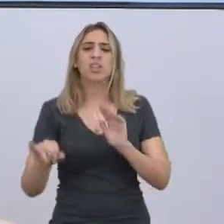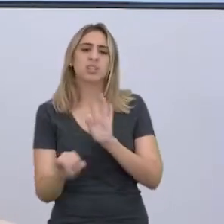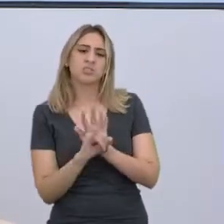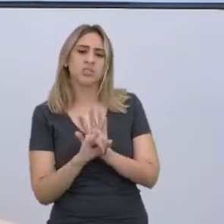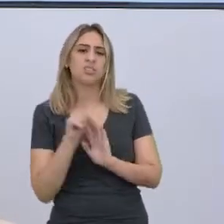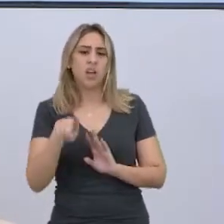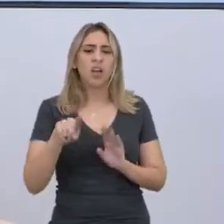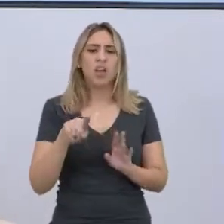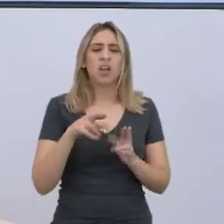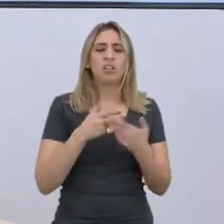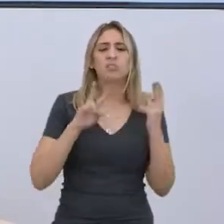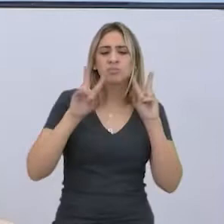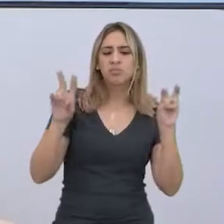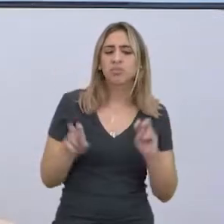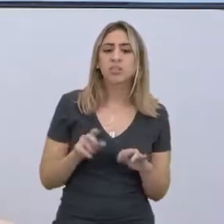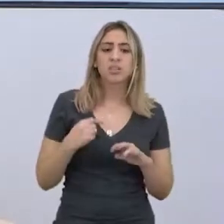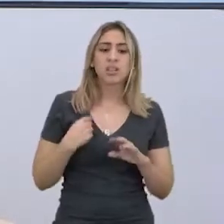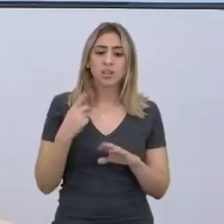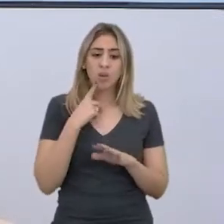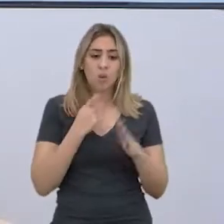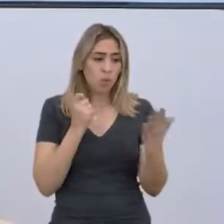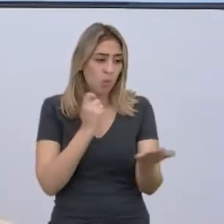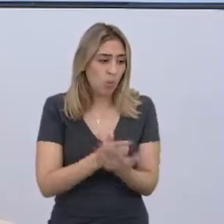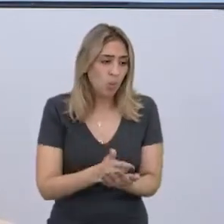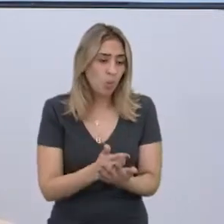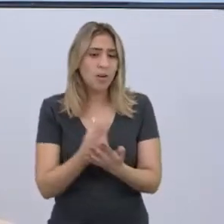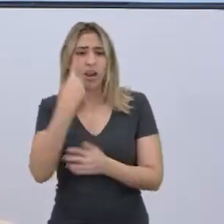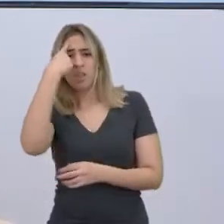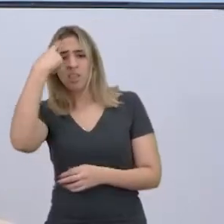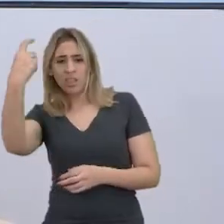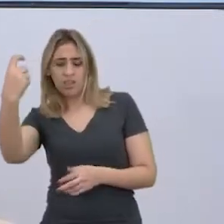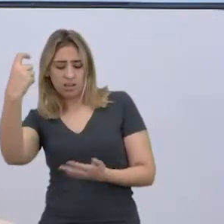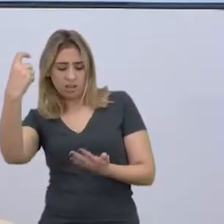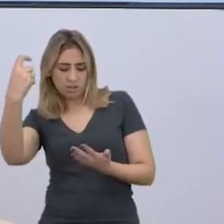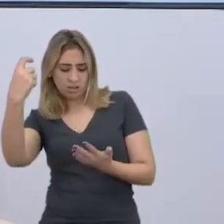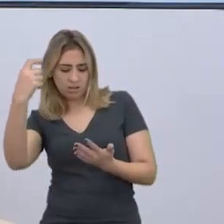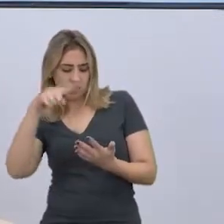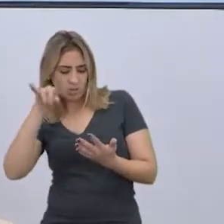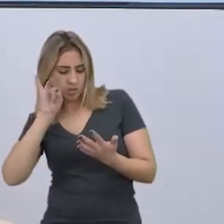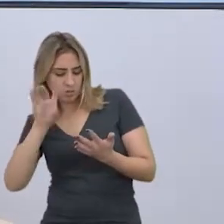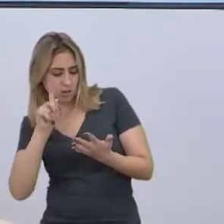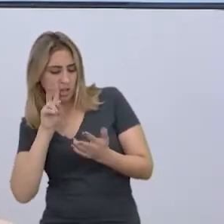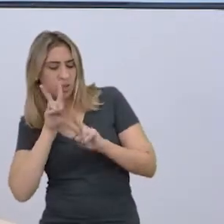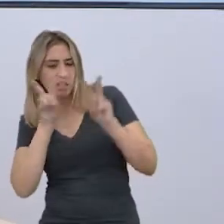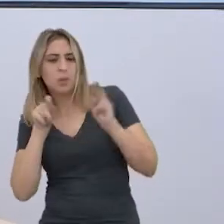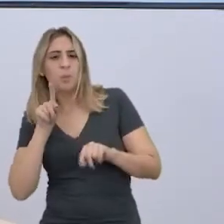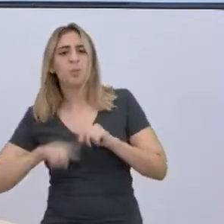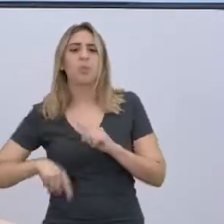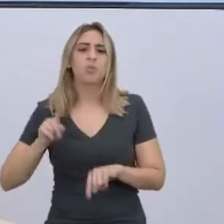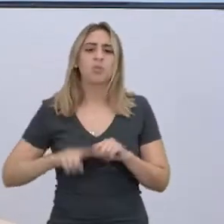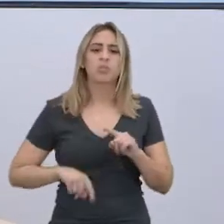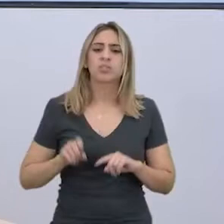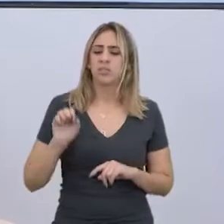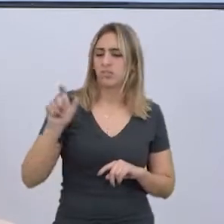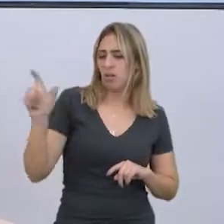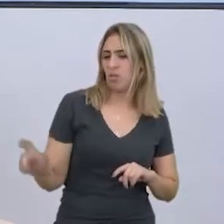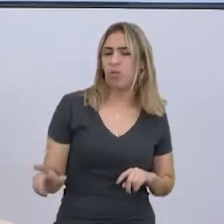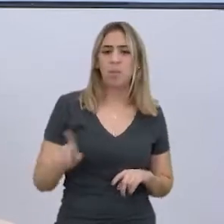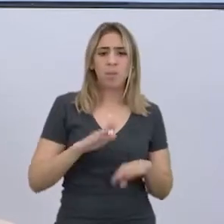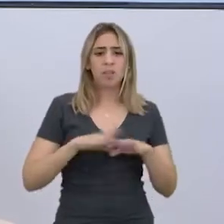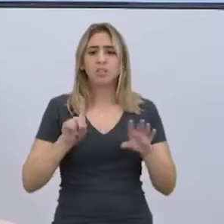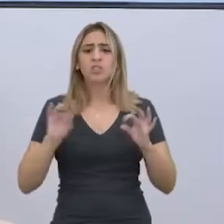identidade, é a questão de eu comprar uma ideia, né? Não é só a questão do produto em si, não é